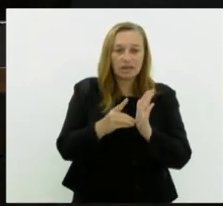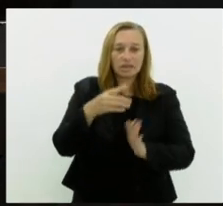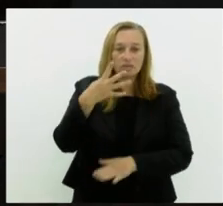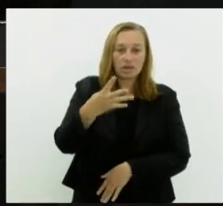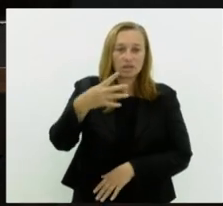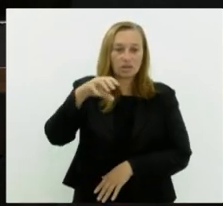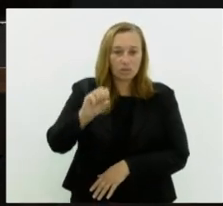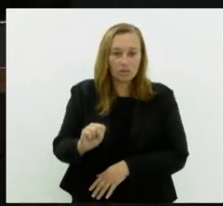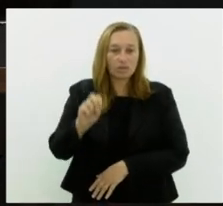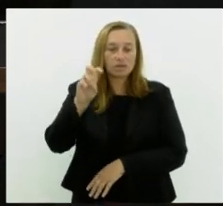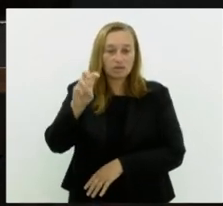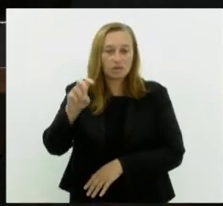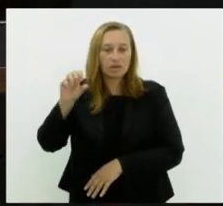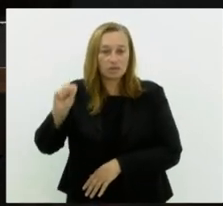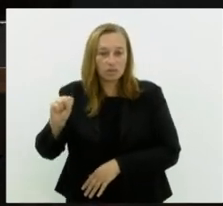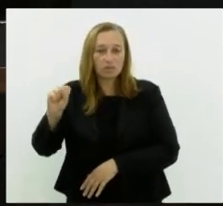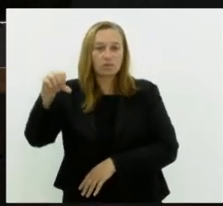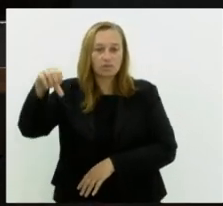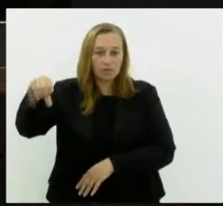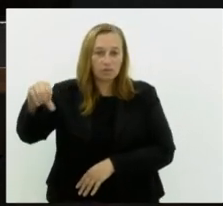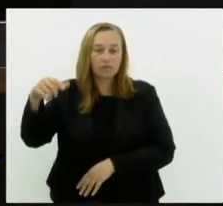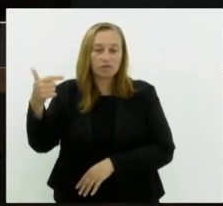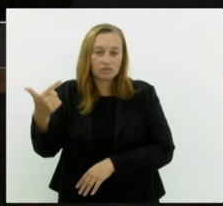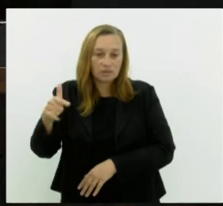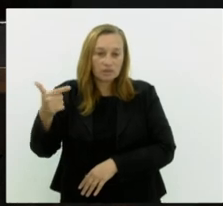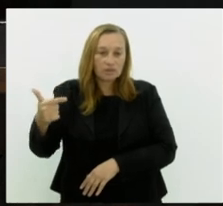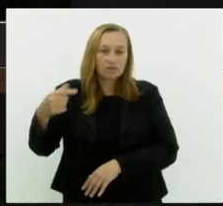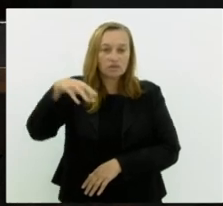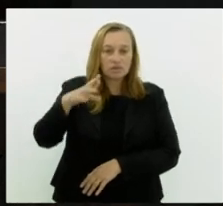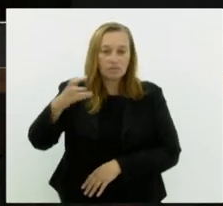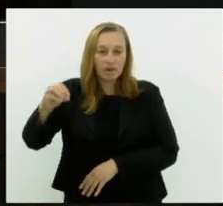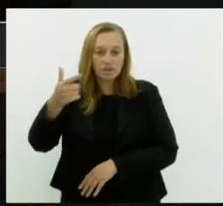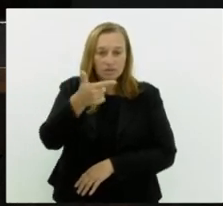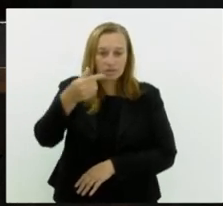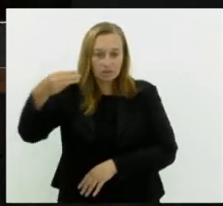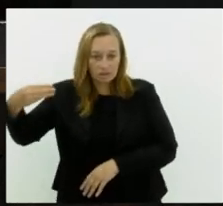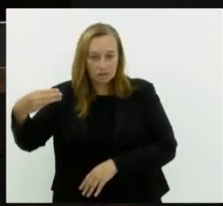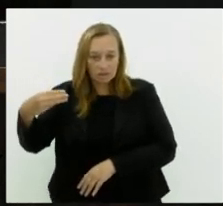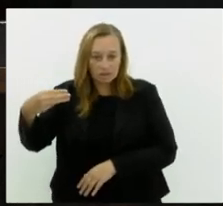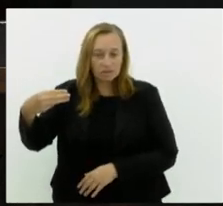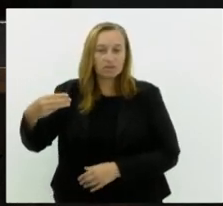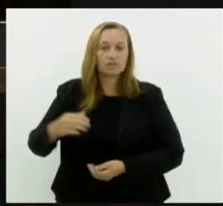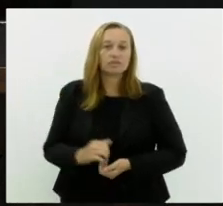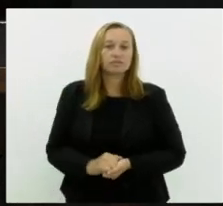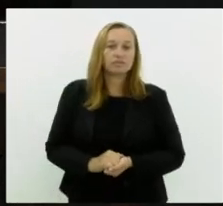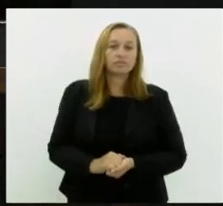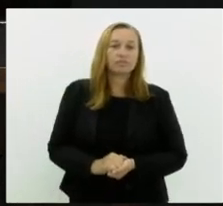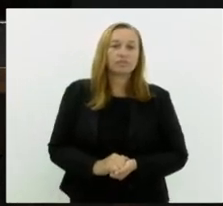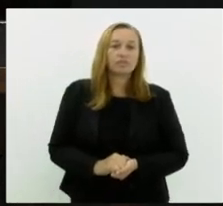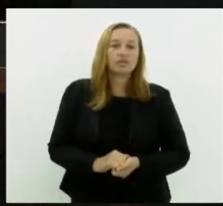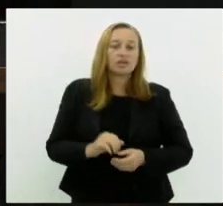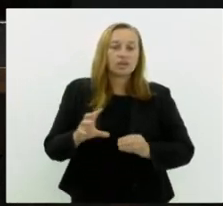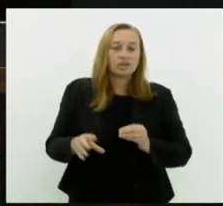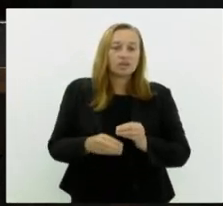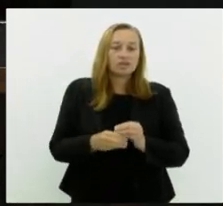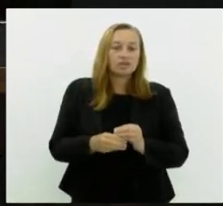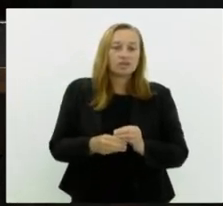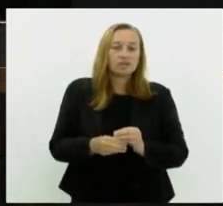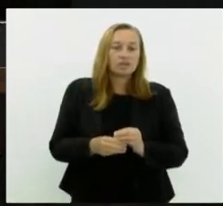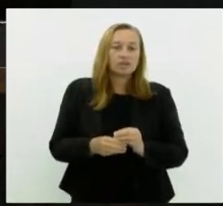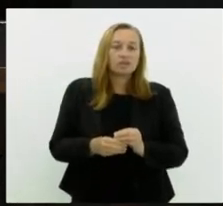ICMS número 190, de 15 de dezembro de 2017, a concessão de